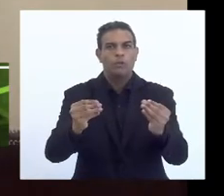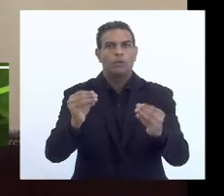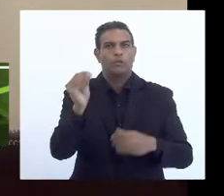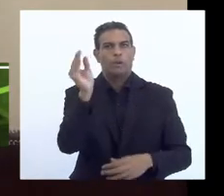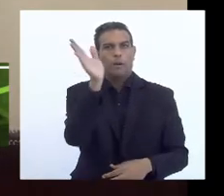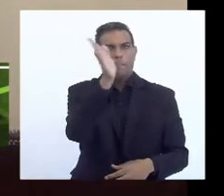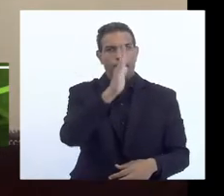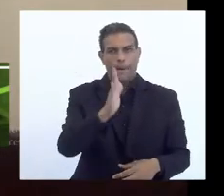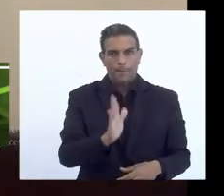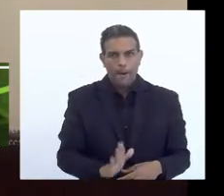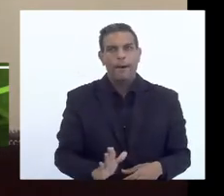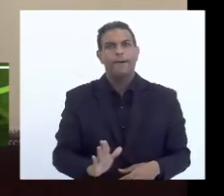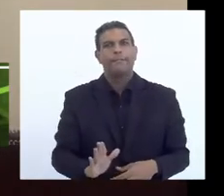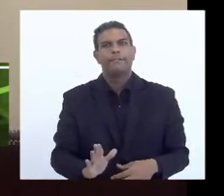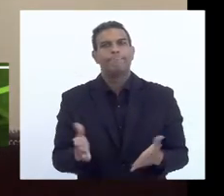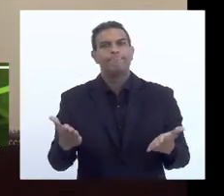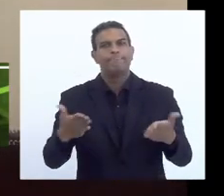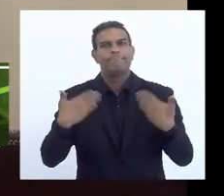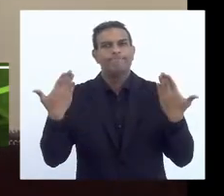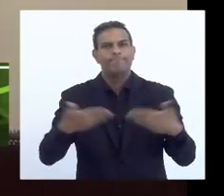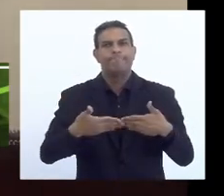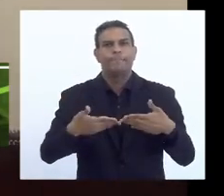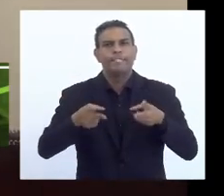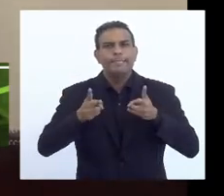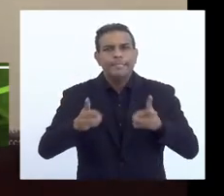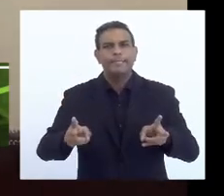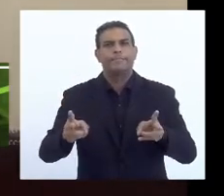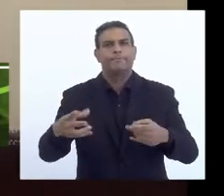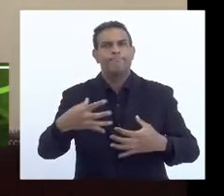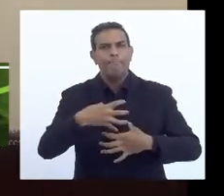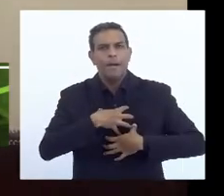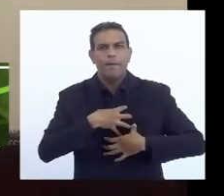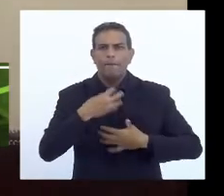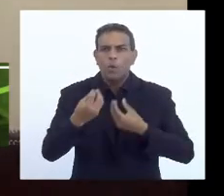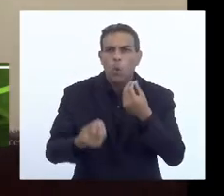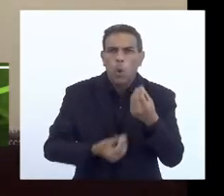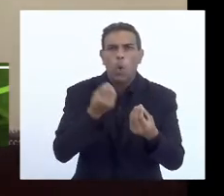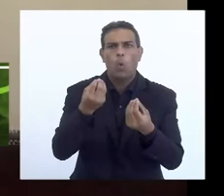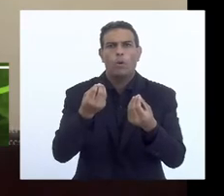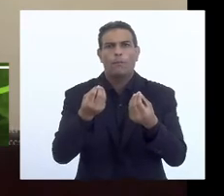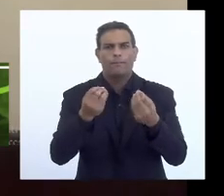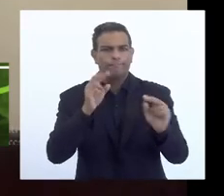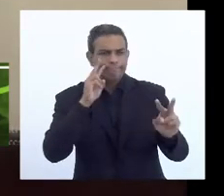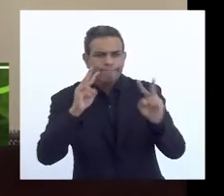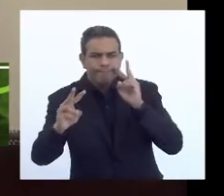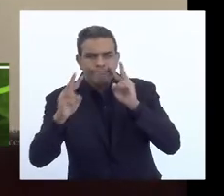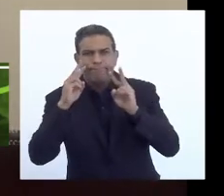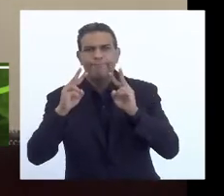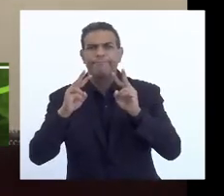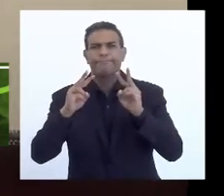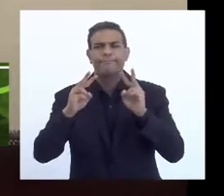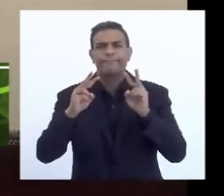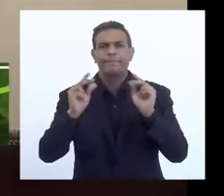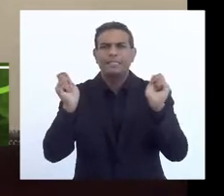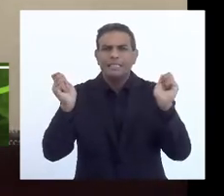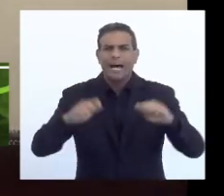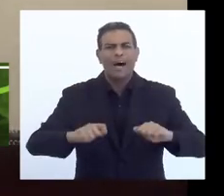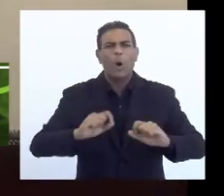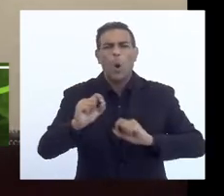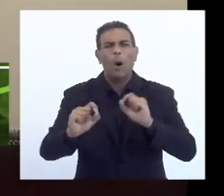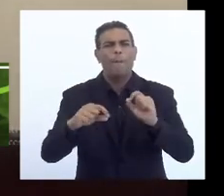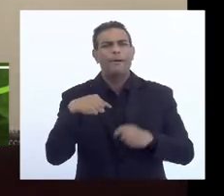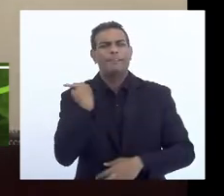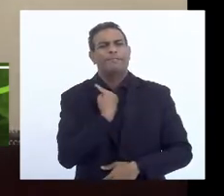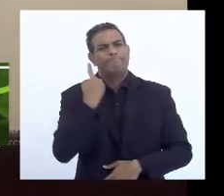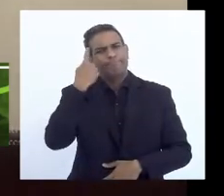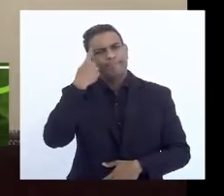inclusive que nos surpreende a cada dia, a cada momento, onde não há um descanso, não há paz